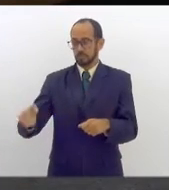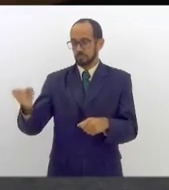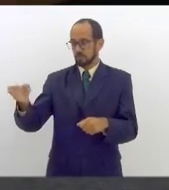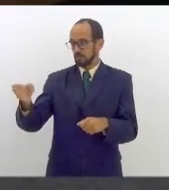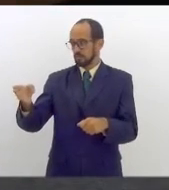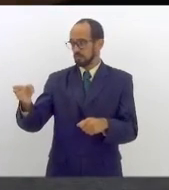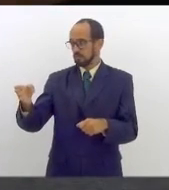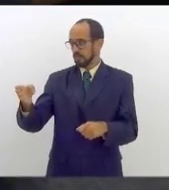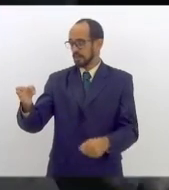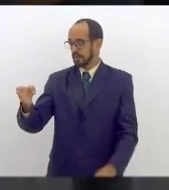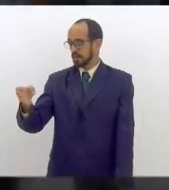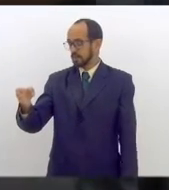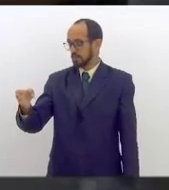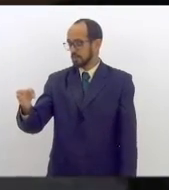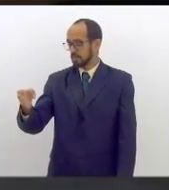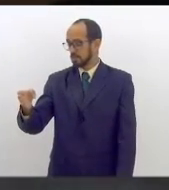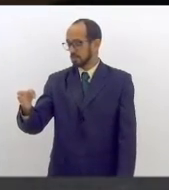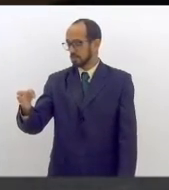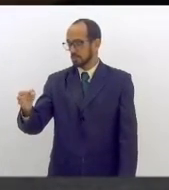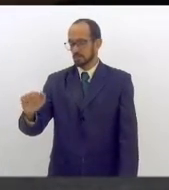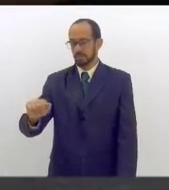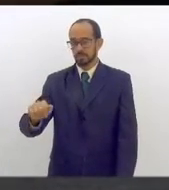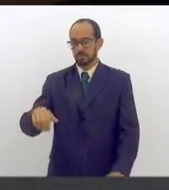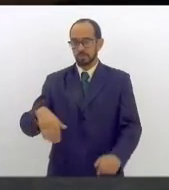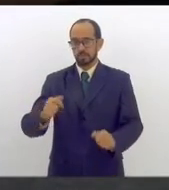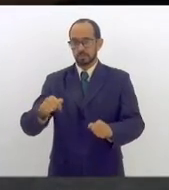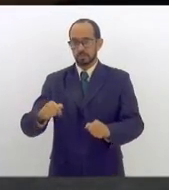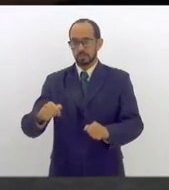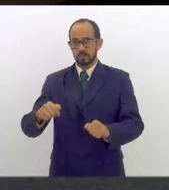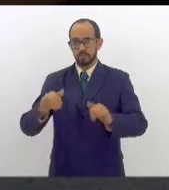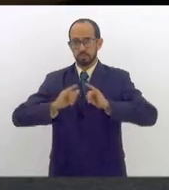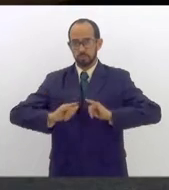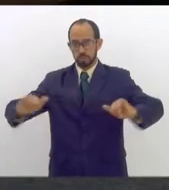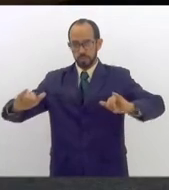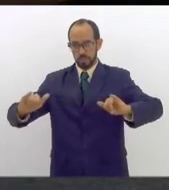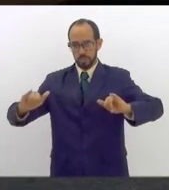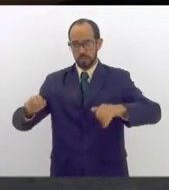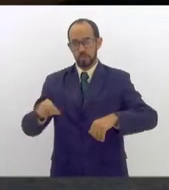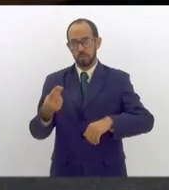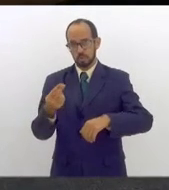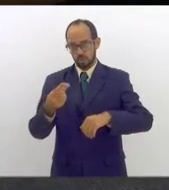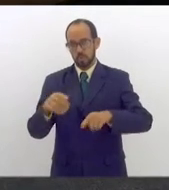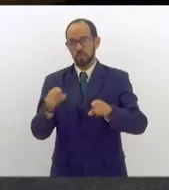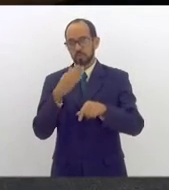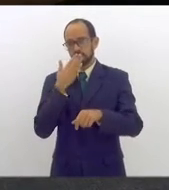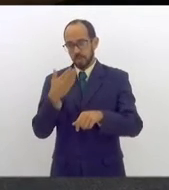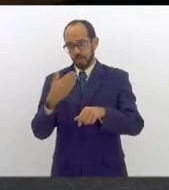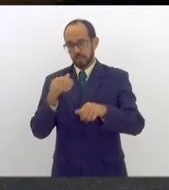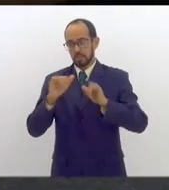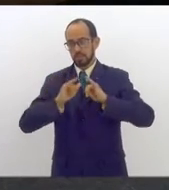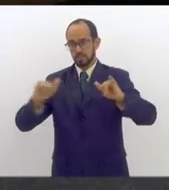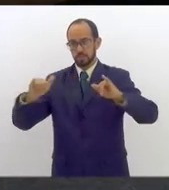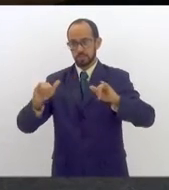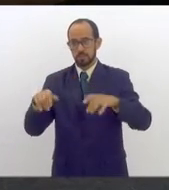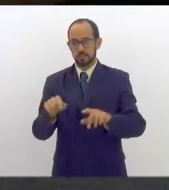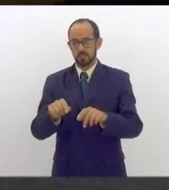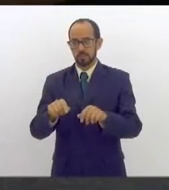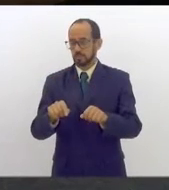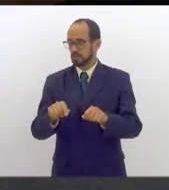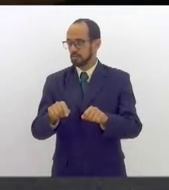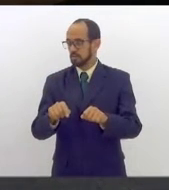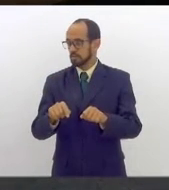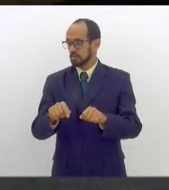diretora, que publique ou solicite a publicação da decisão da